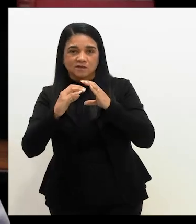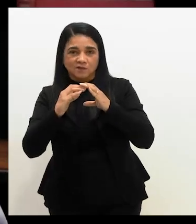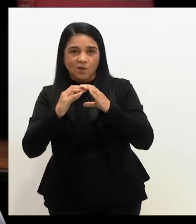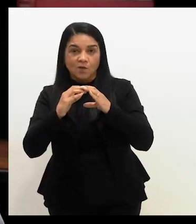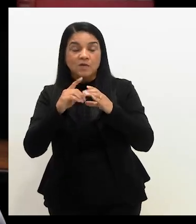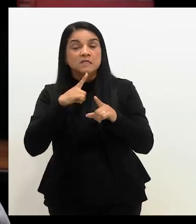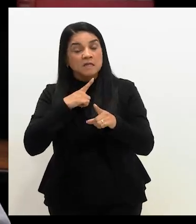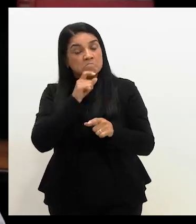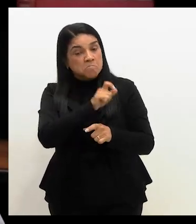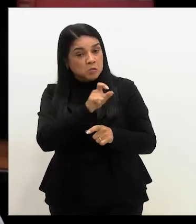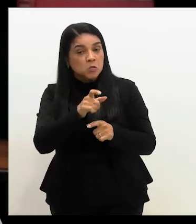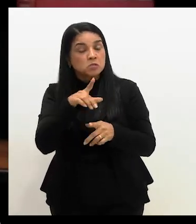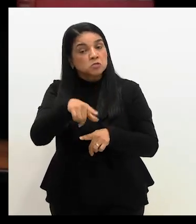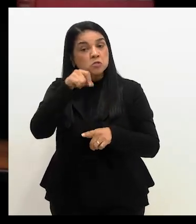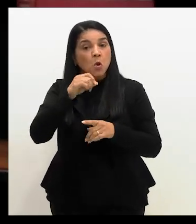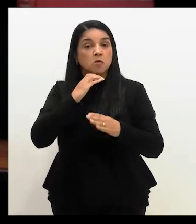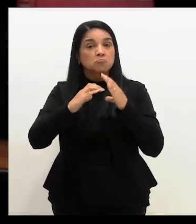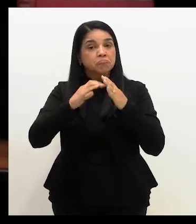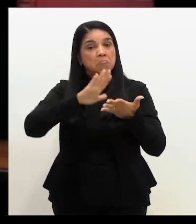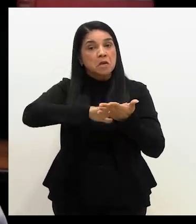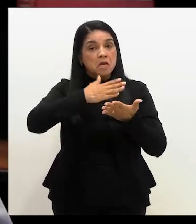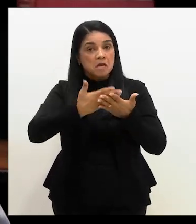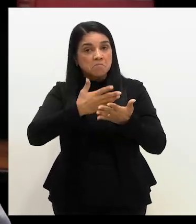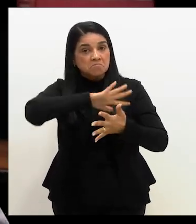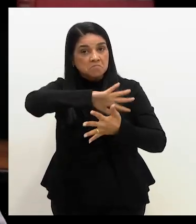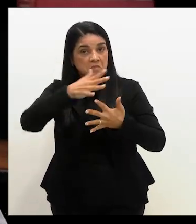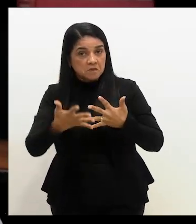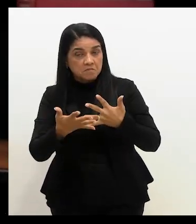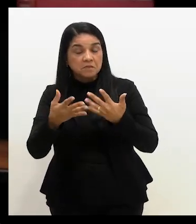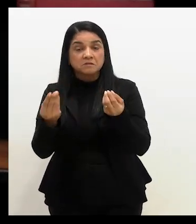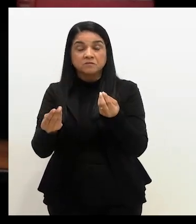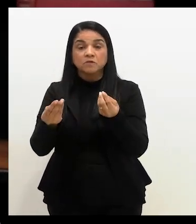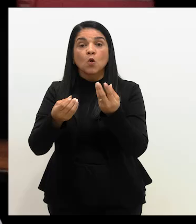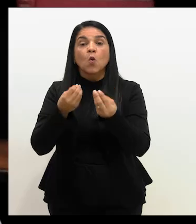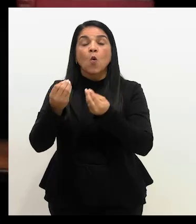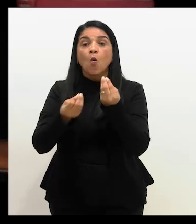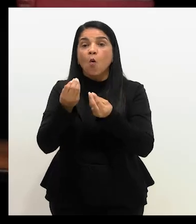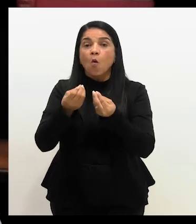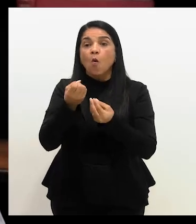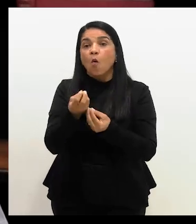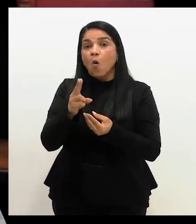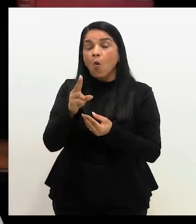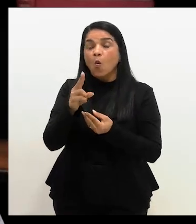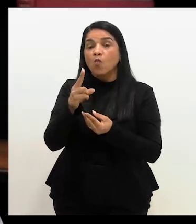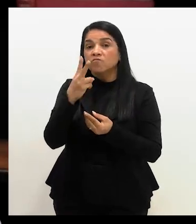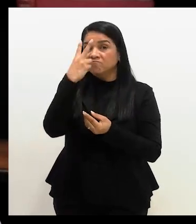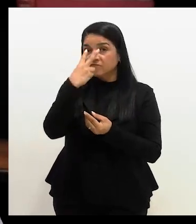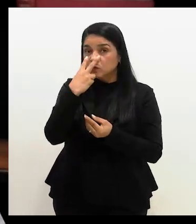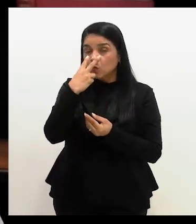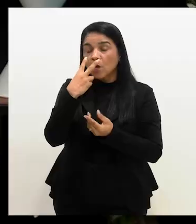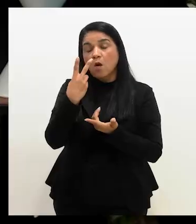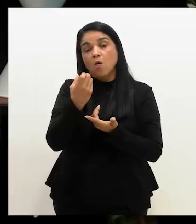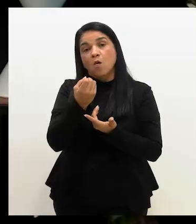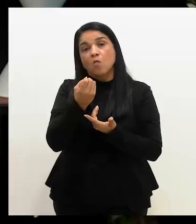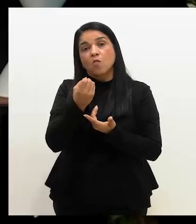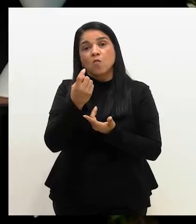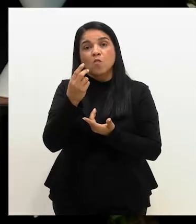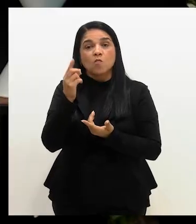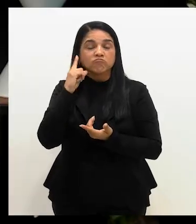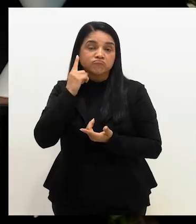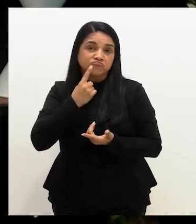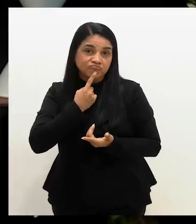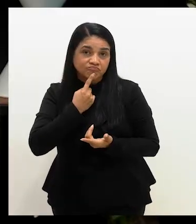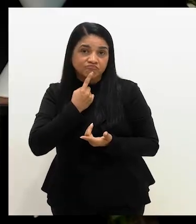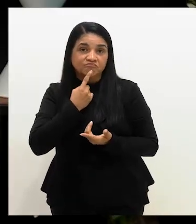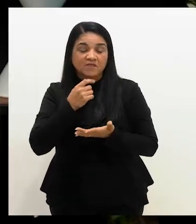Tem pessoas que preferem se comunicar com Libras, tem pessoas que têm mais de uma deficiência, tem deficiência visual e auditiva e preferem se